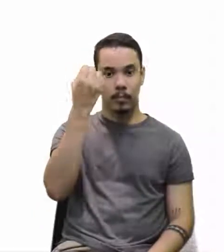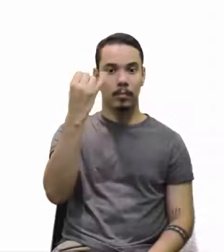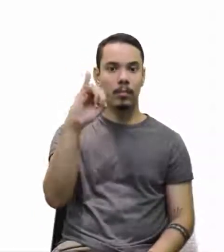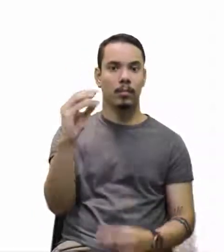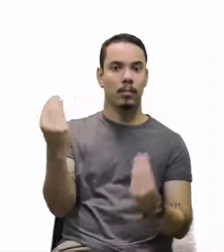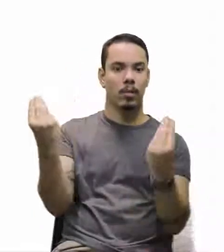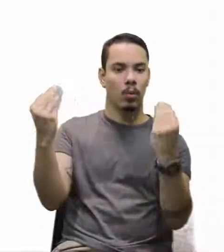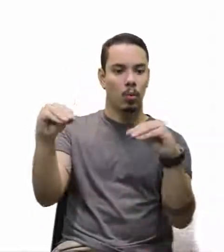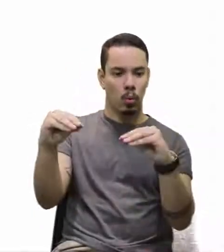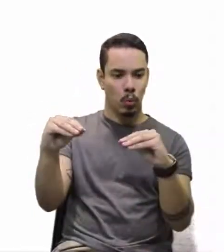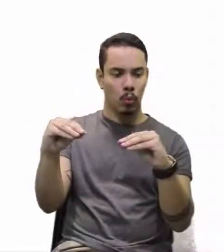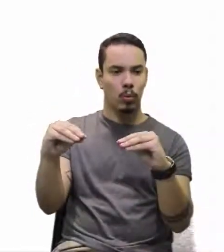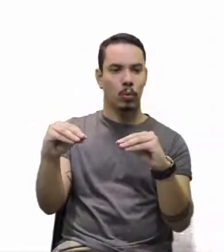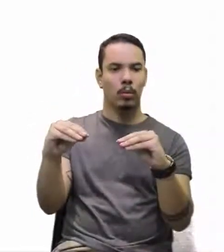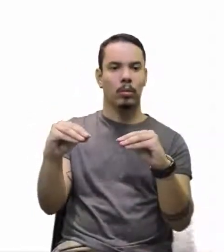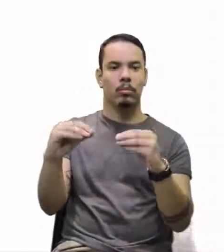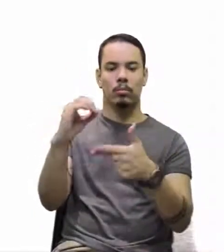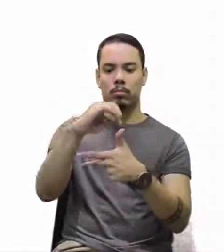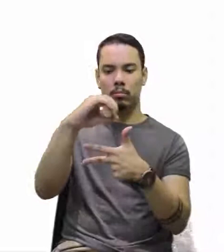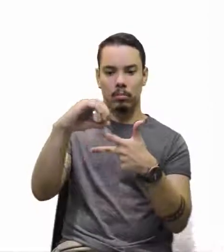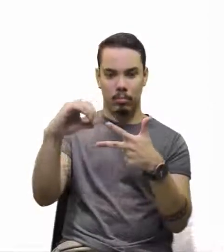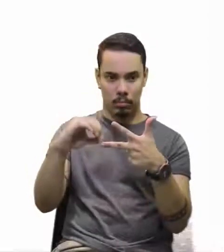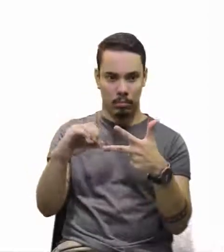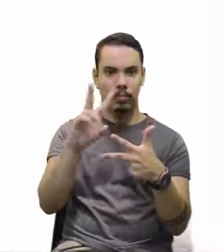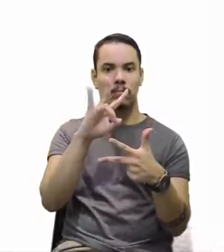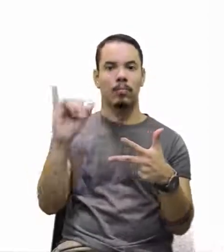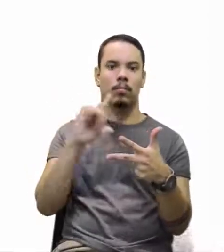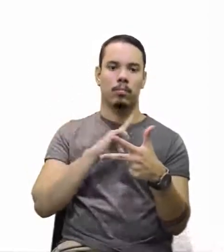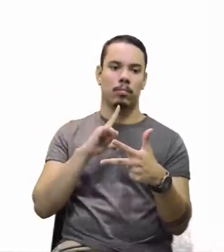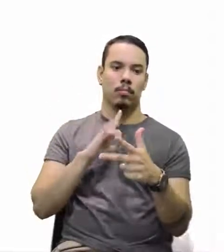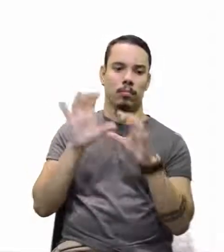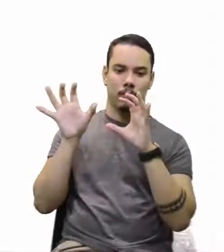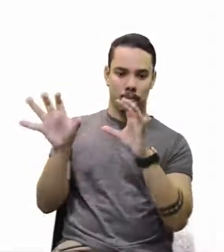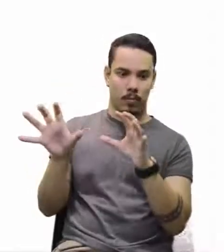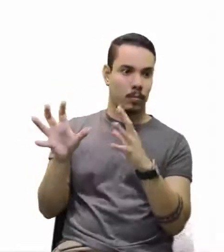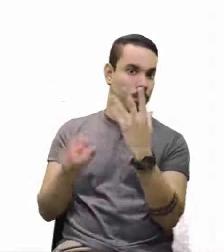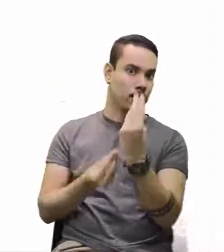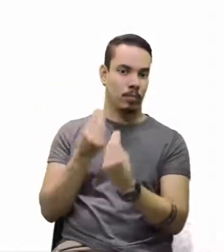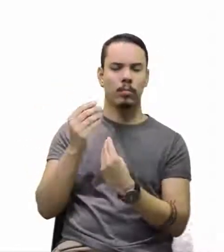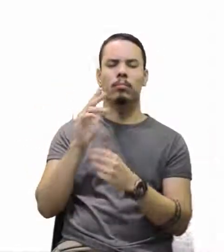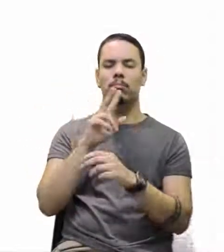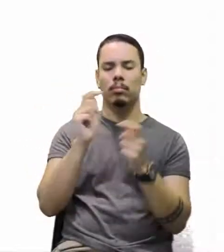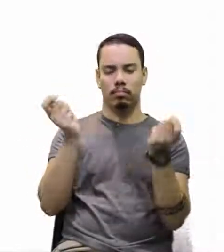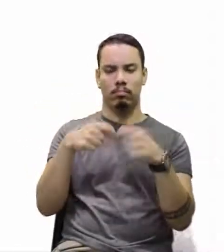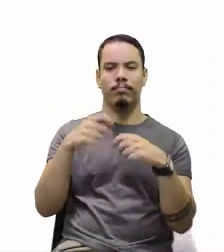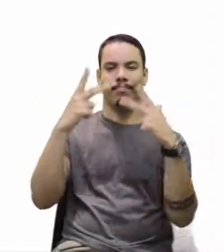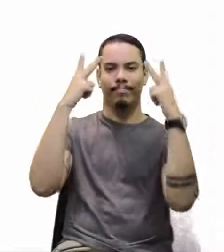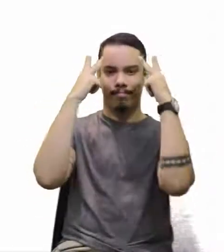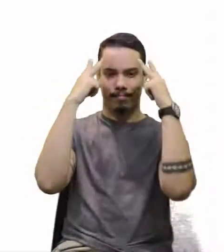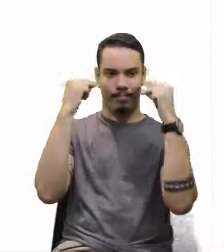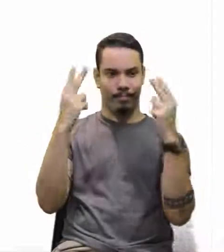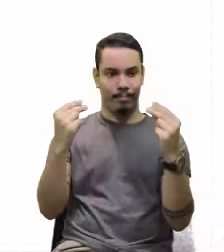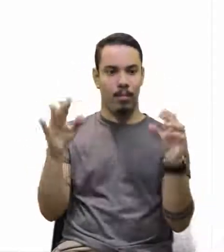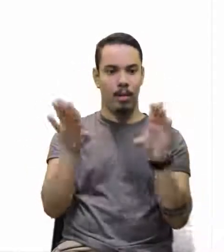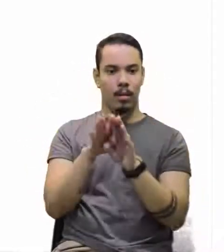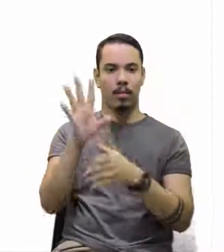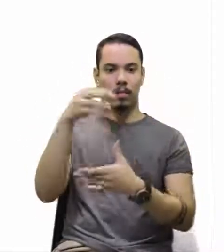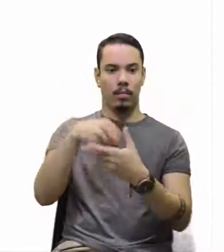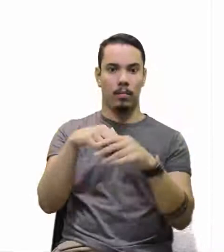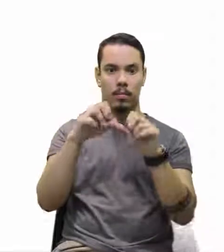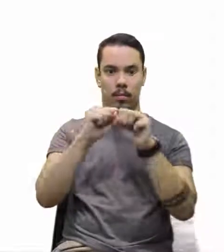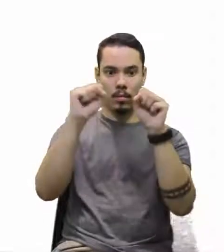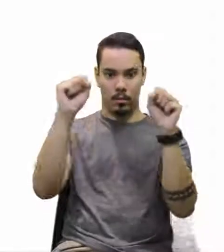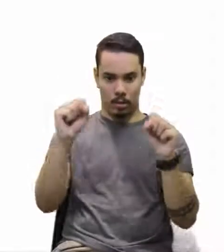colocado no Enem aí, você vai ter essas unidades, as medidas, bem tranquilo, tá? Ele diz se é sistema internacional ou se